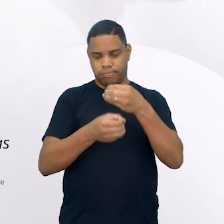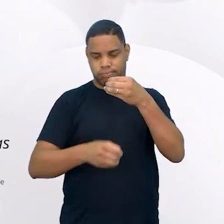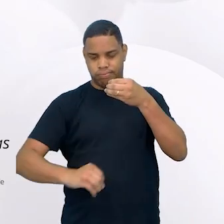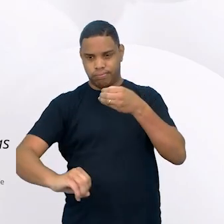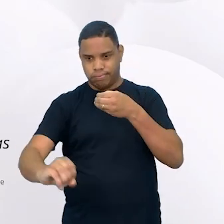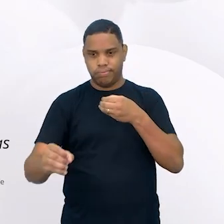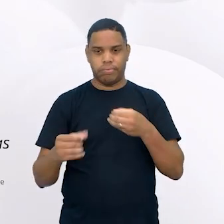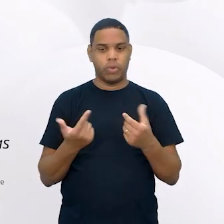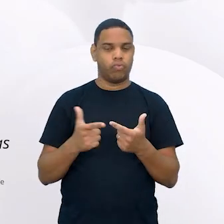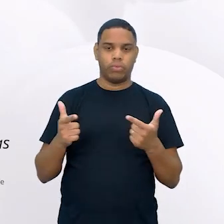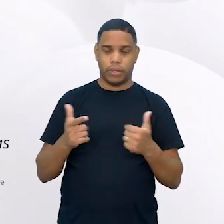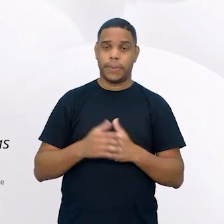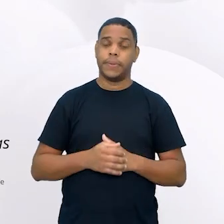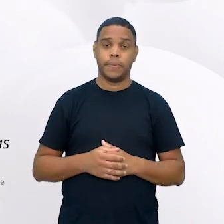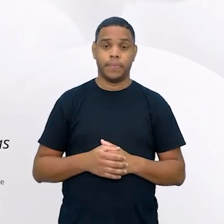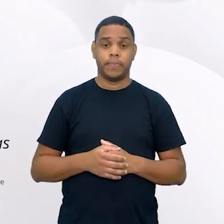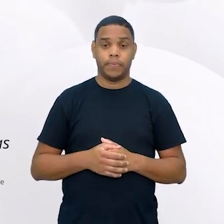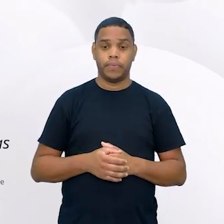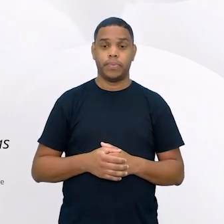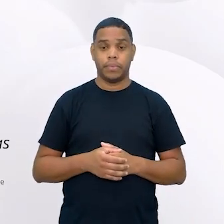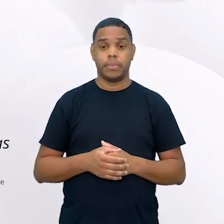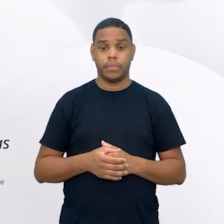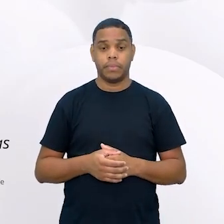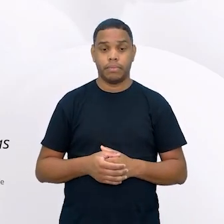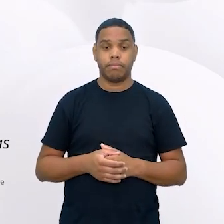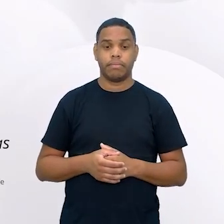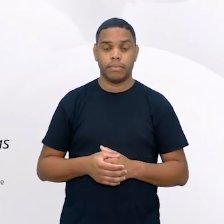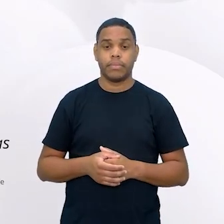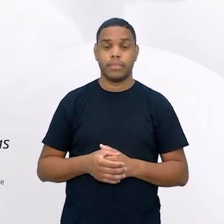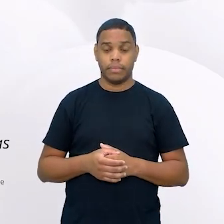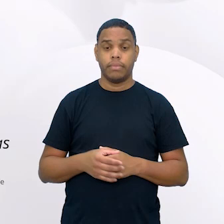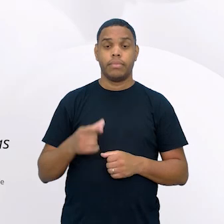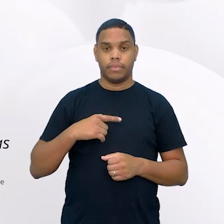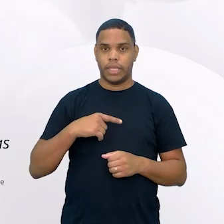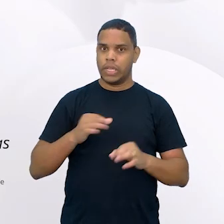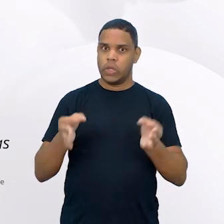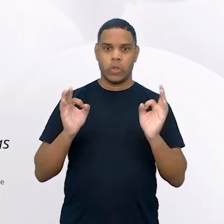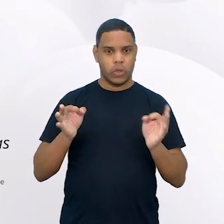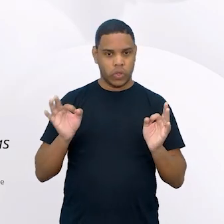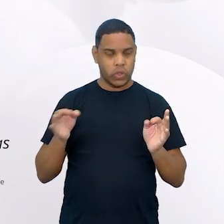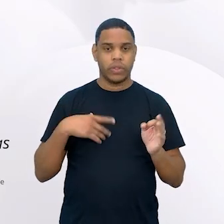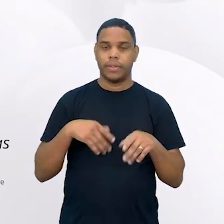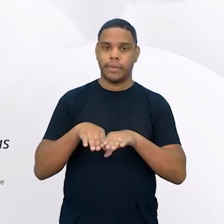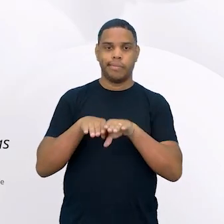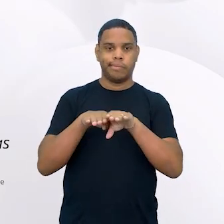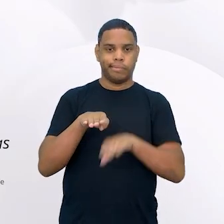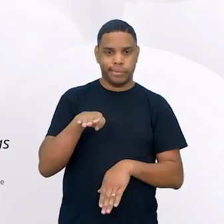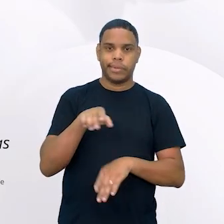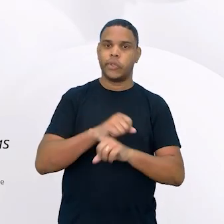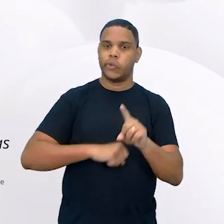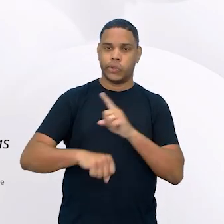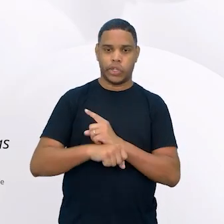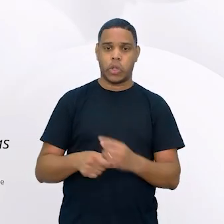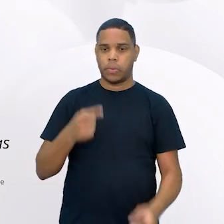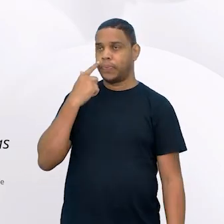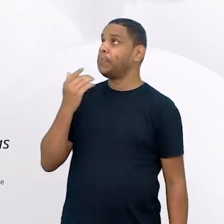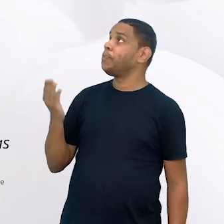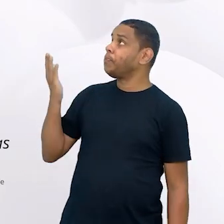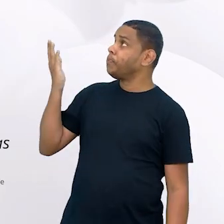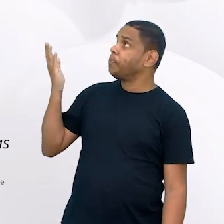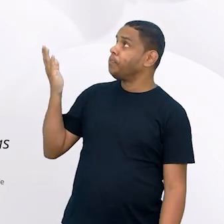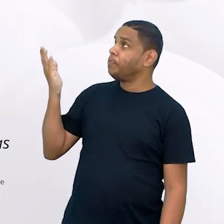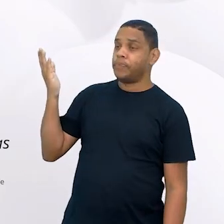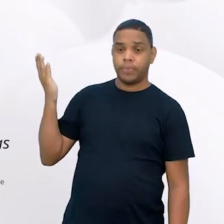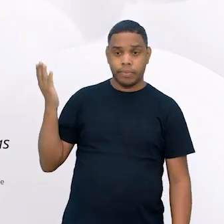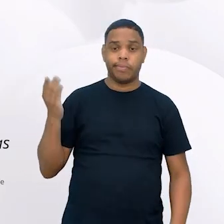toda. Então, de cara a gente vê que é um cenário caótico, de uma injustiça social muito grande, né? E